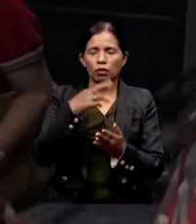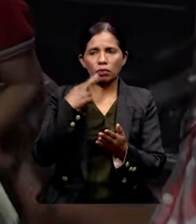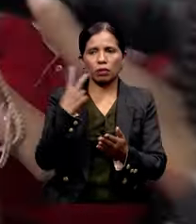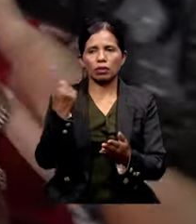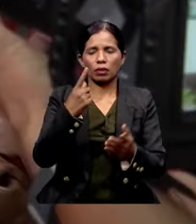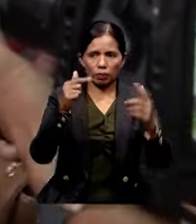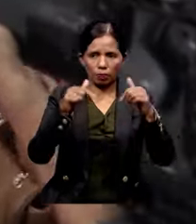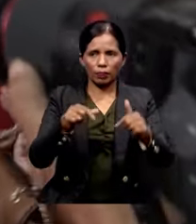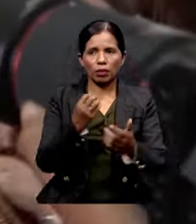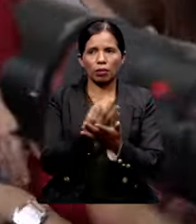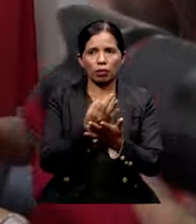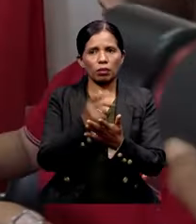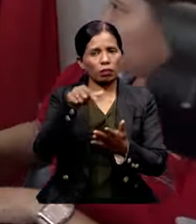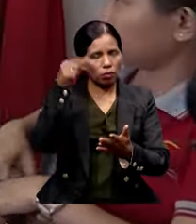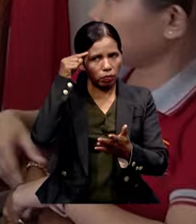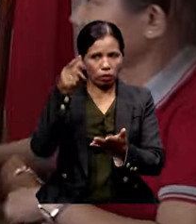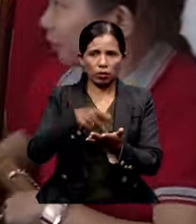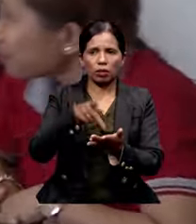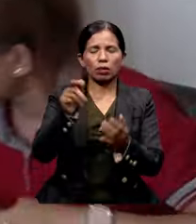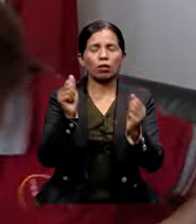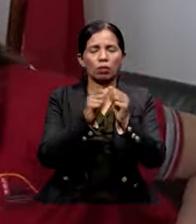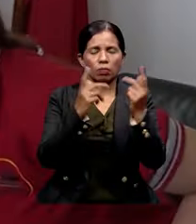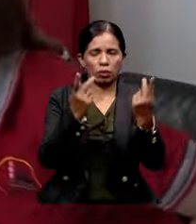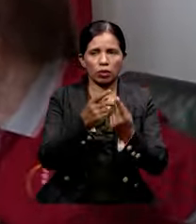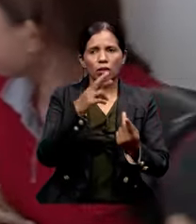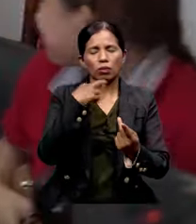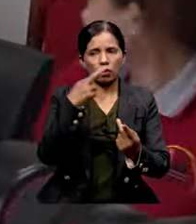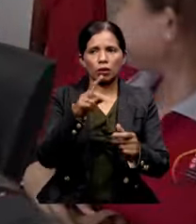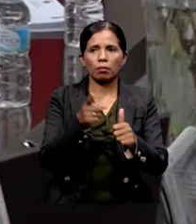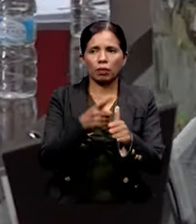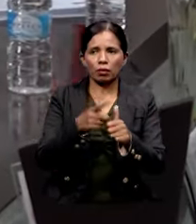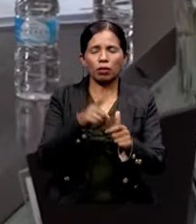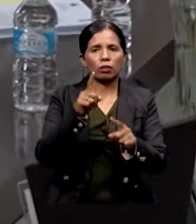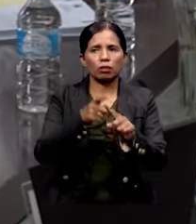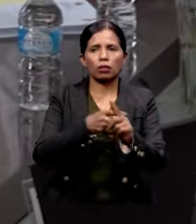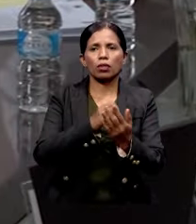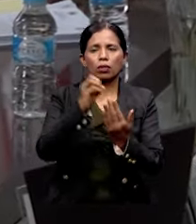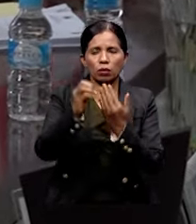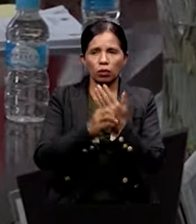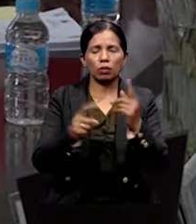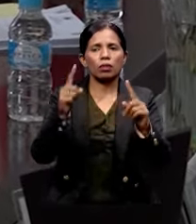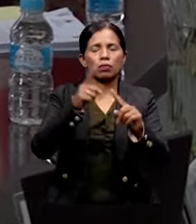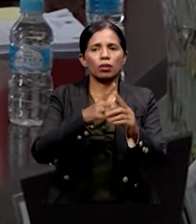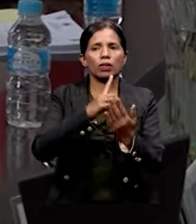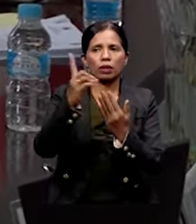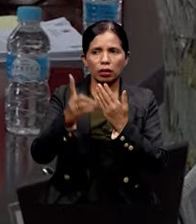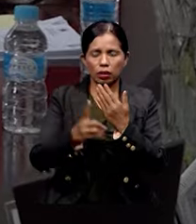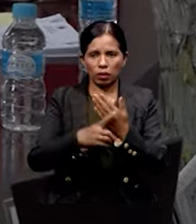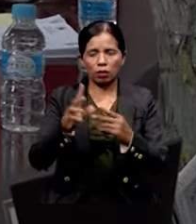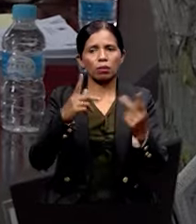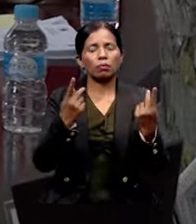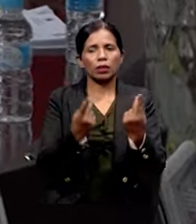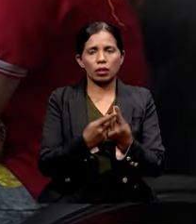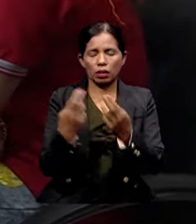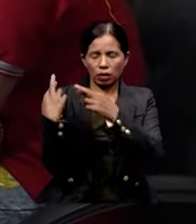kor subsidio nebe governo asina ona ho empresa importador fos e fase primeiro, usi fulan outubro to dezembro, no cada fulan cada empresa